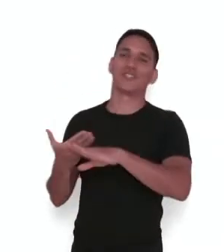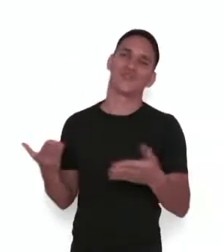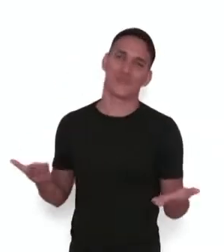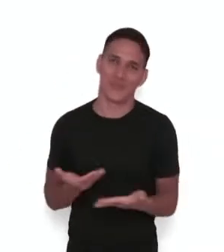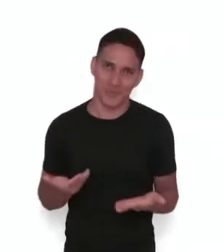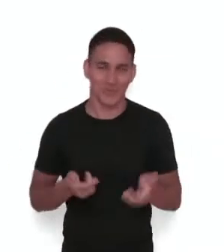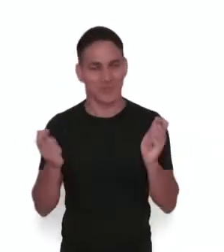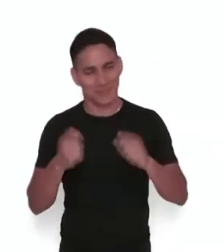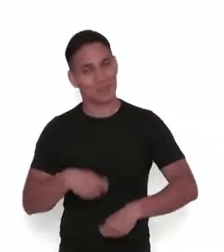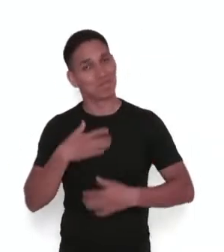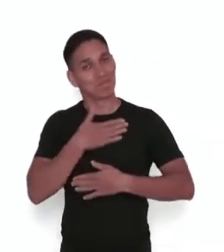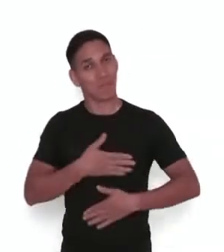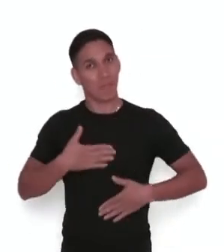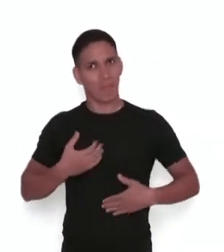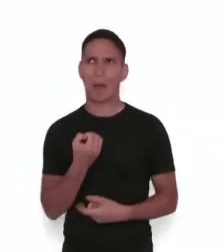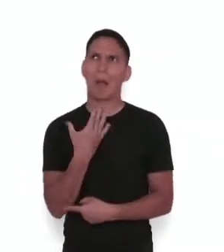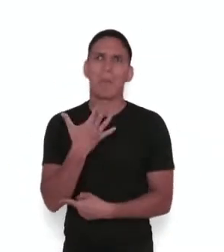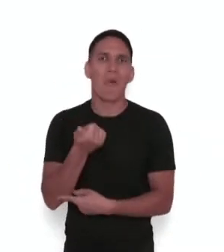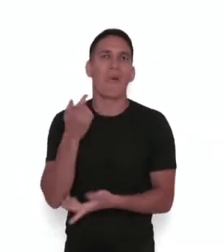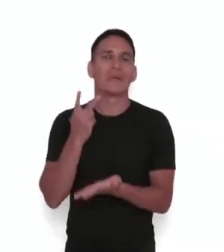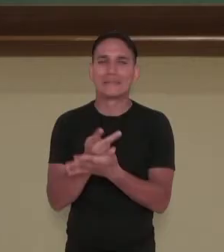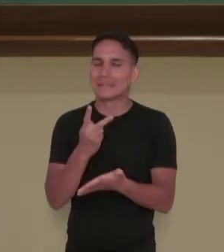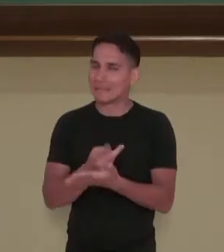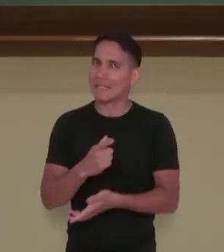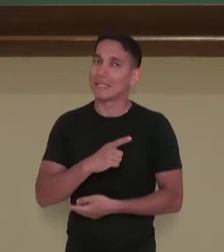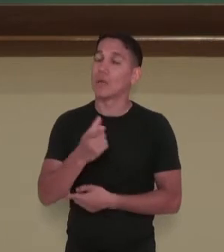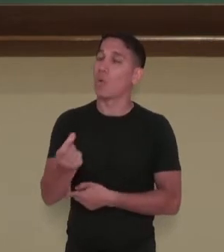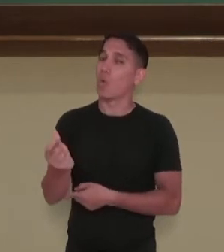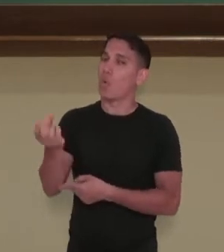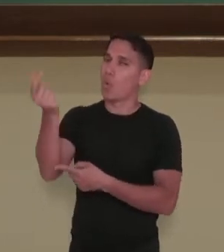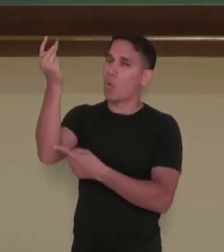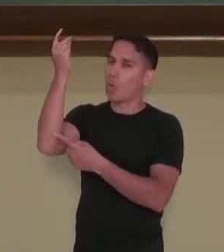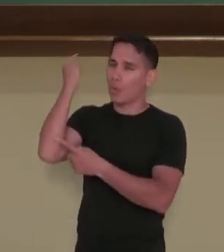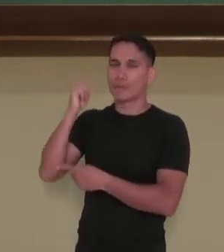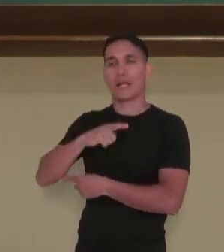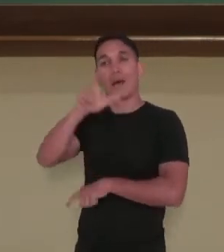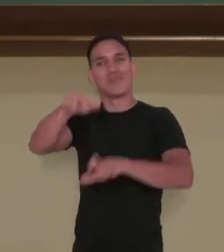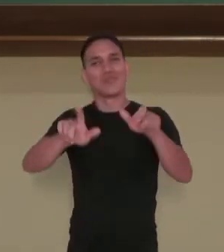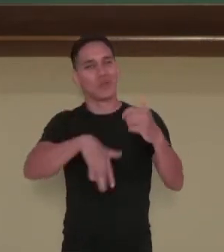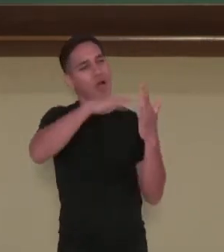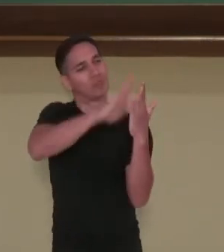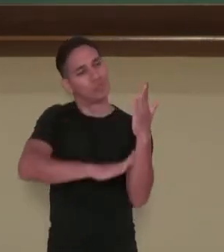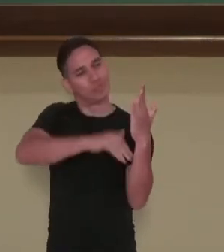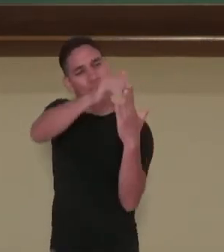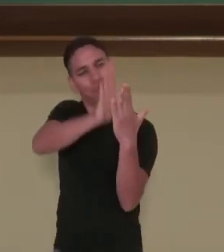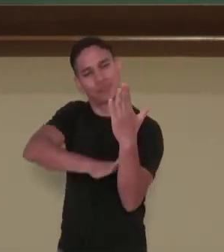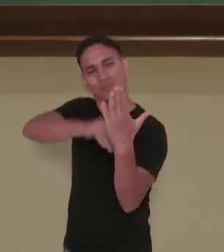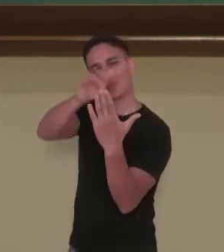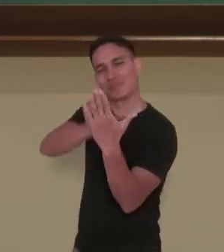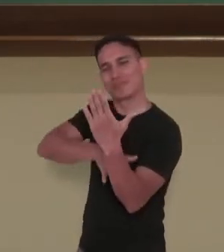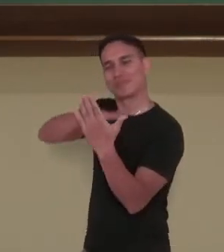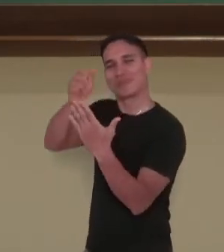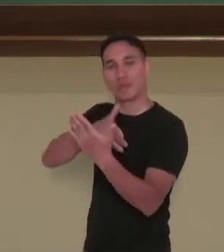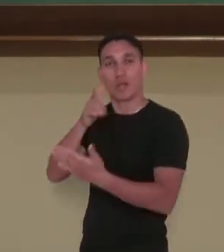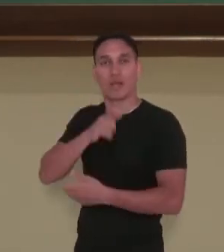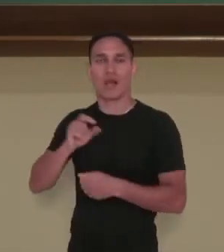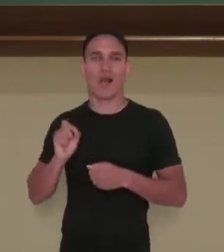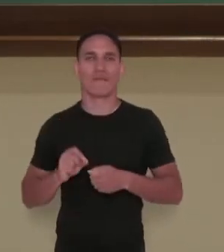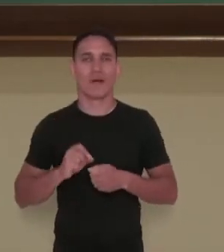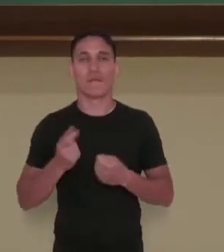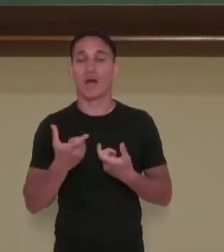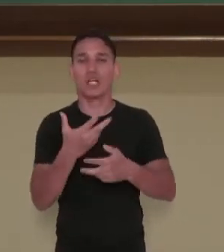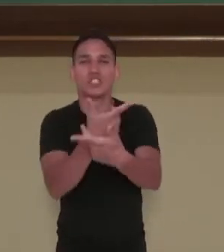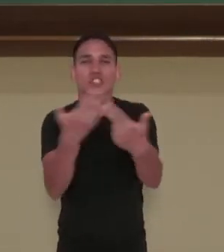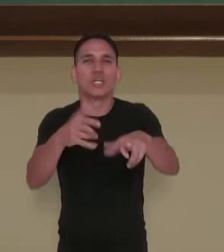Que bom que existiram sempre, ou que bom que houveram os pintores que foram desenvolvendo as possibilidades de